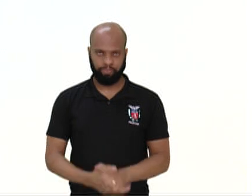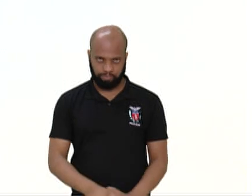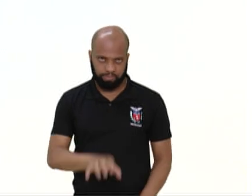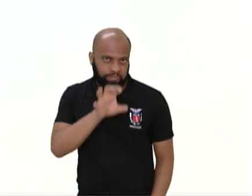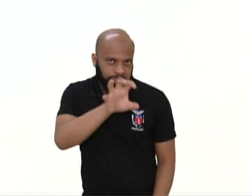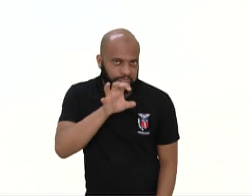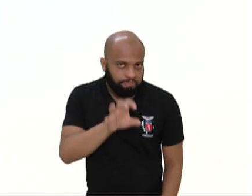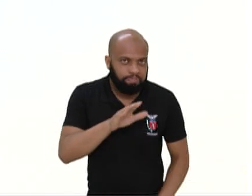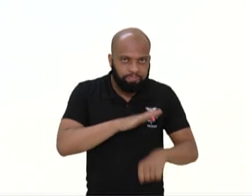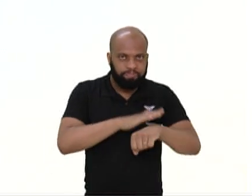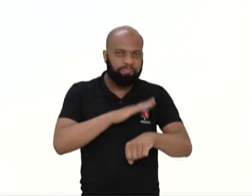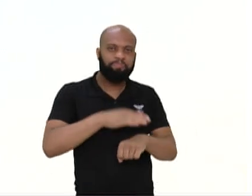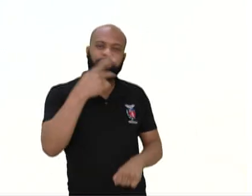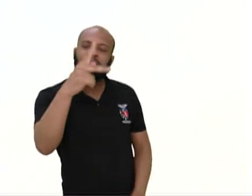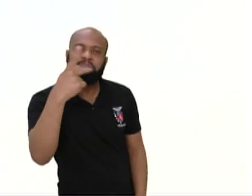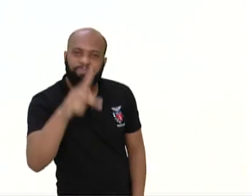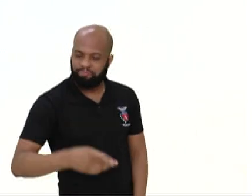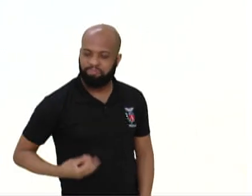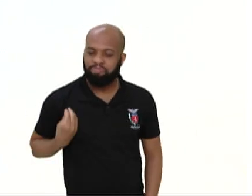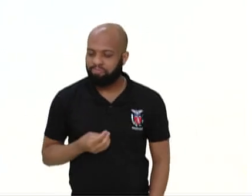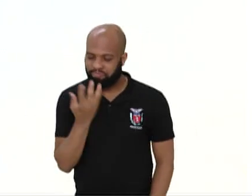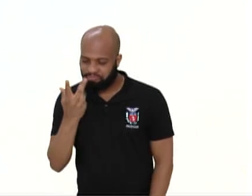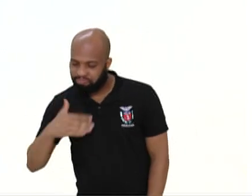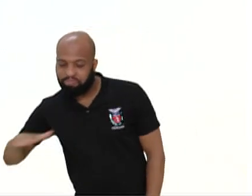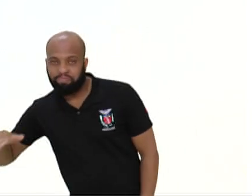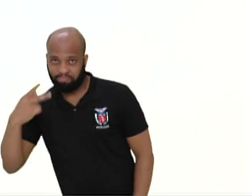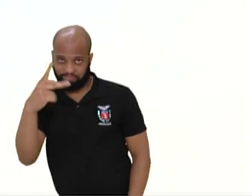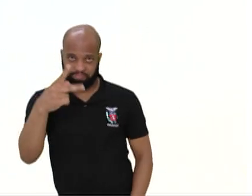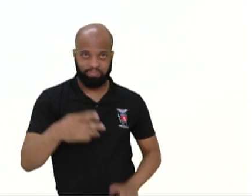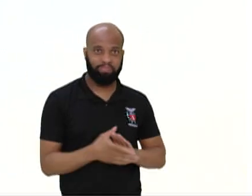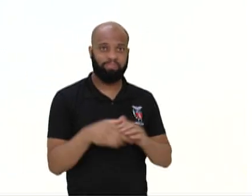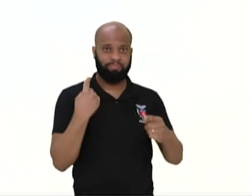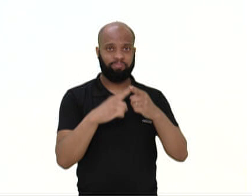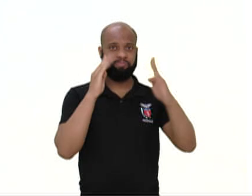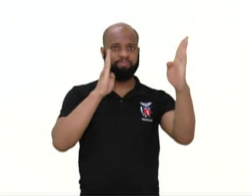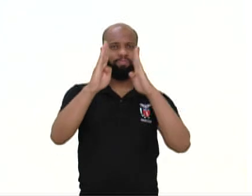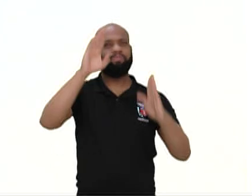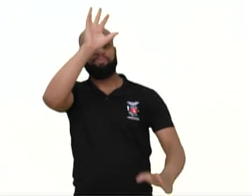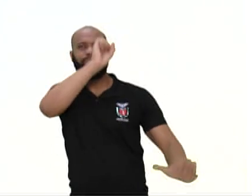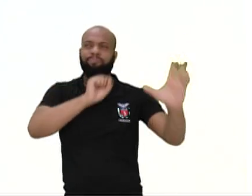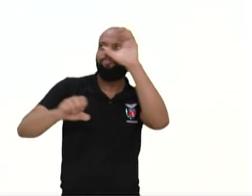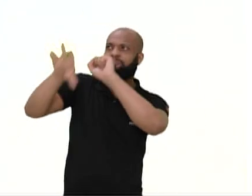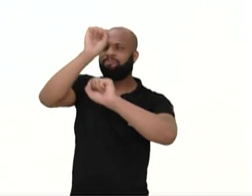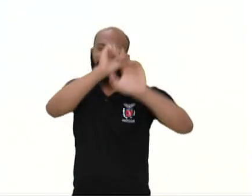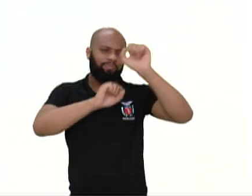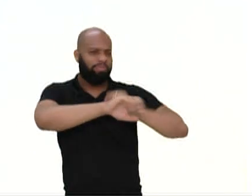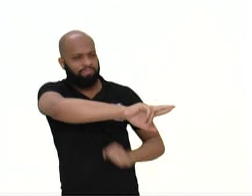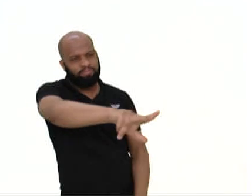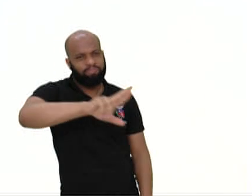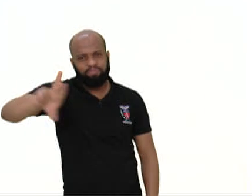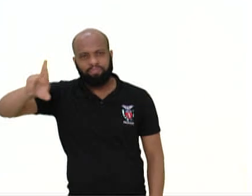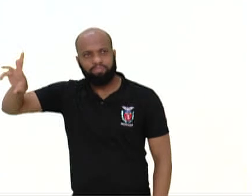assim a niñez de vocês? Não era assim a infância de vocês? Uma época que a gente aprende muita coisa.